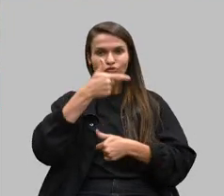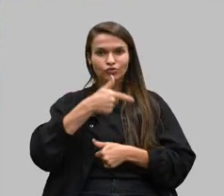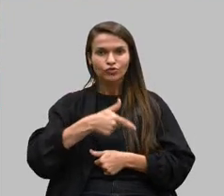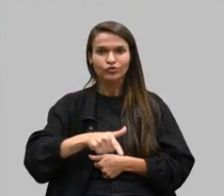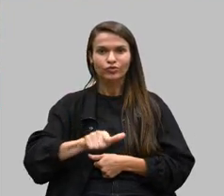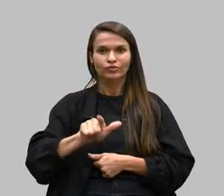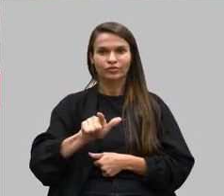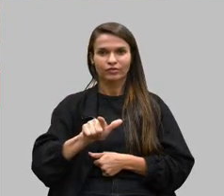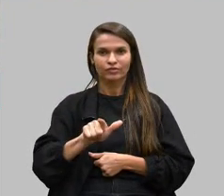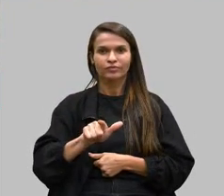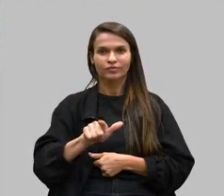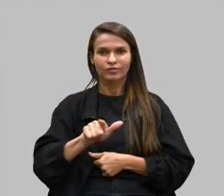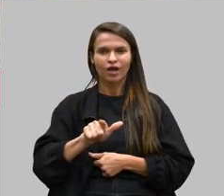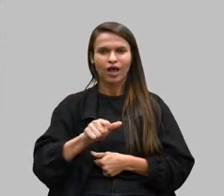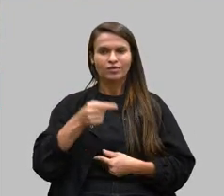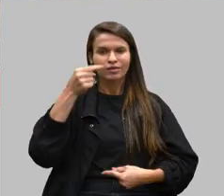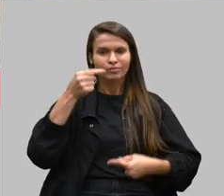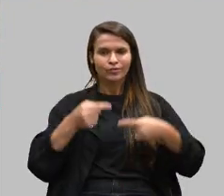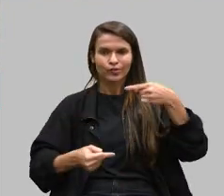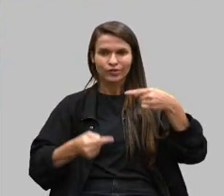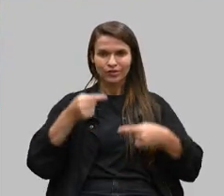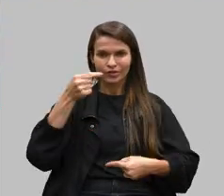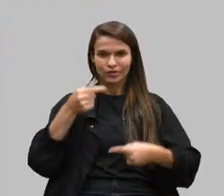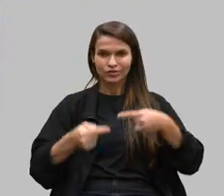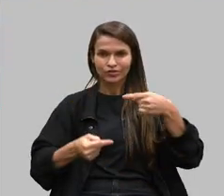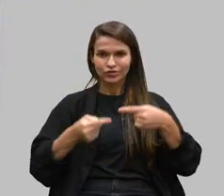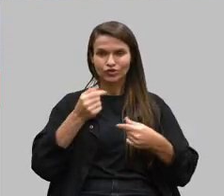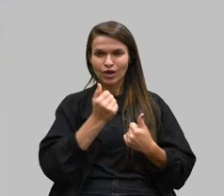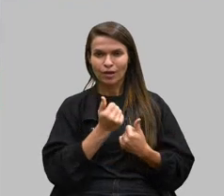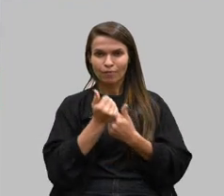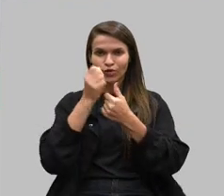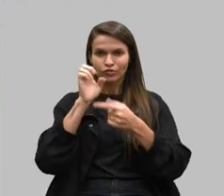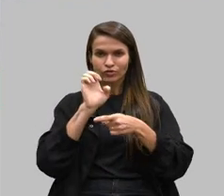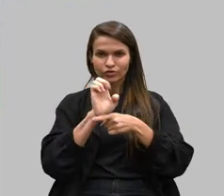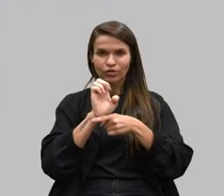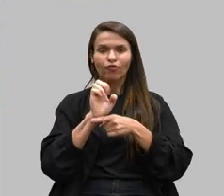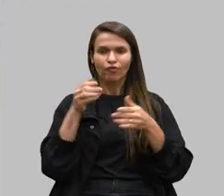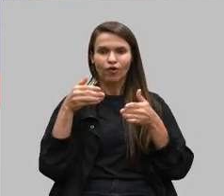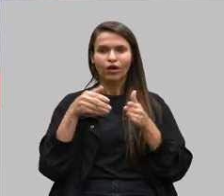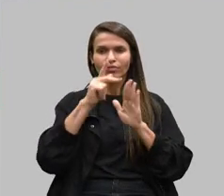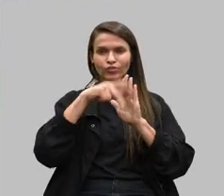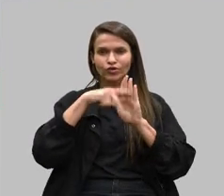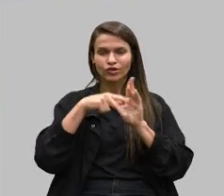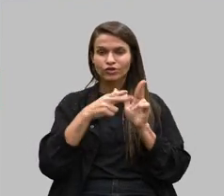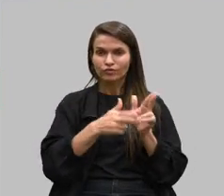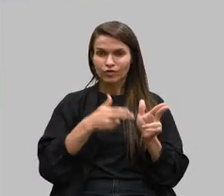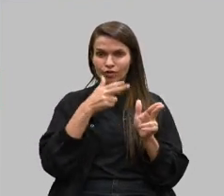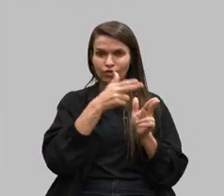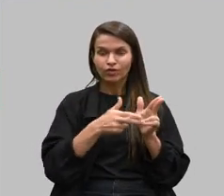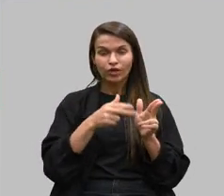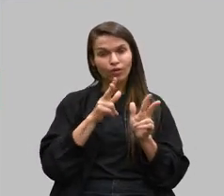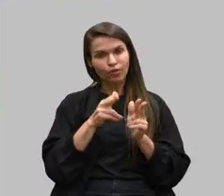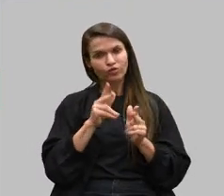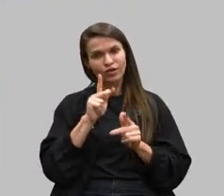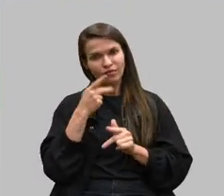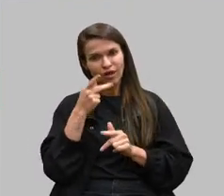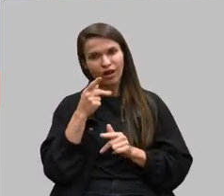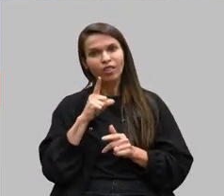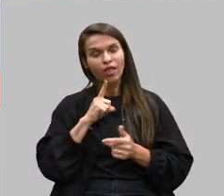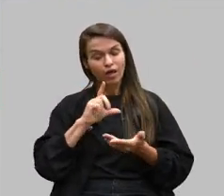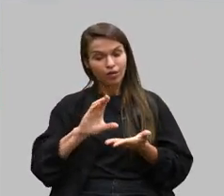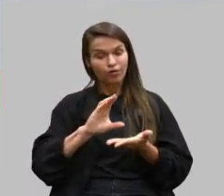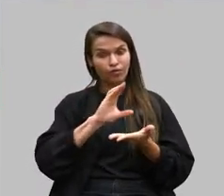essa essa política de apoio do estado para os projetos de ferrovias que como eu falei passa por recursos